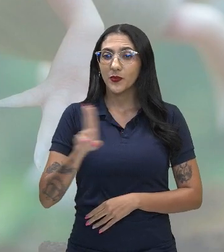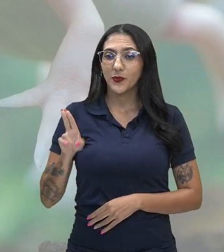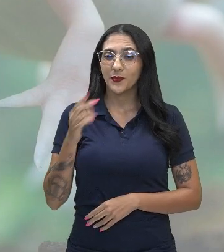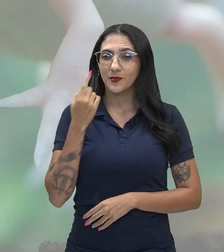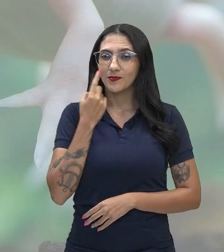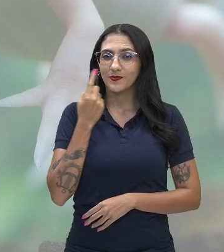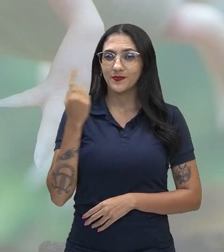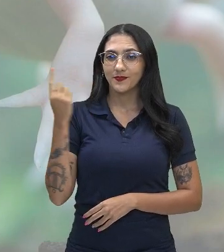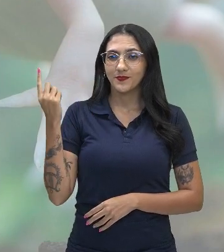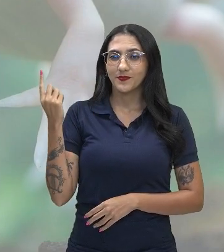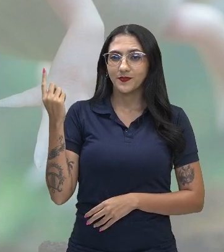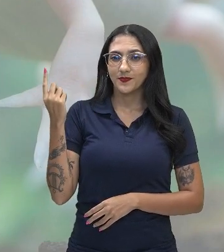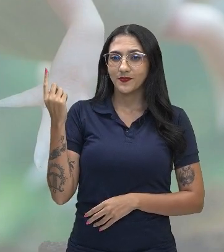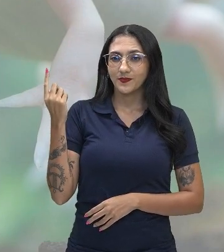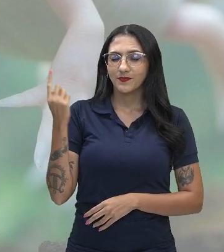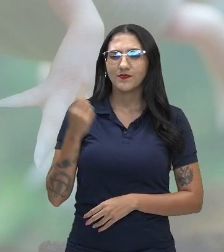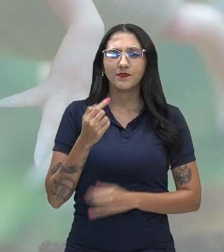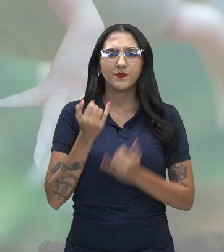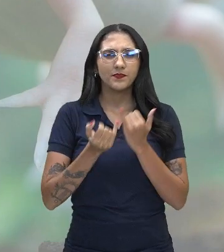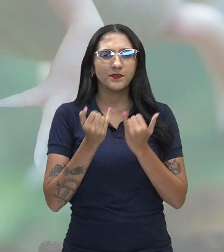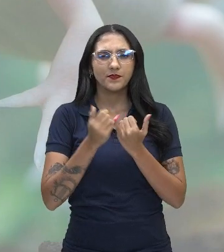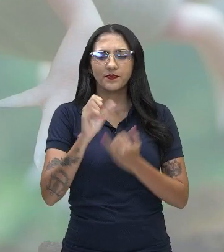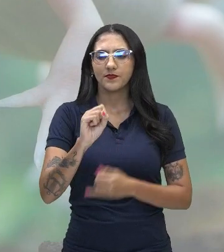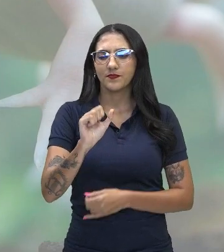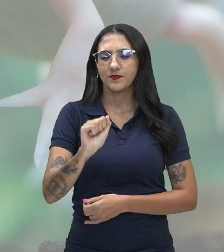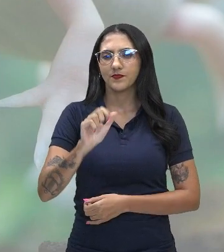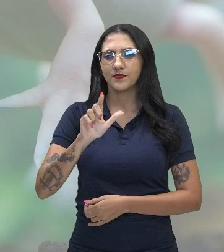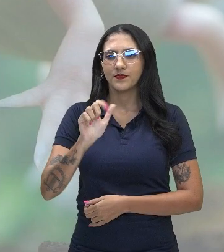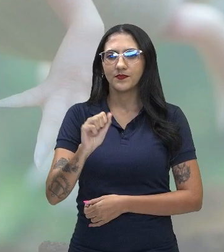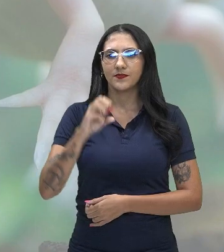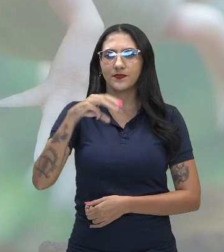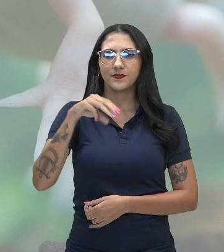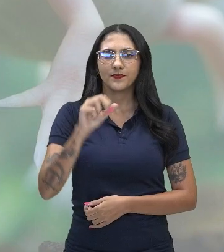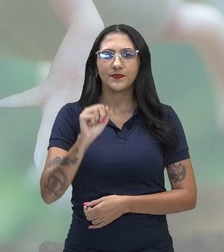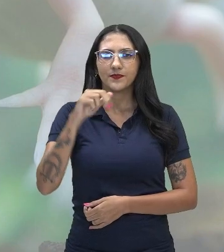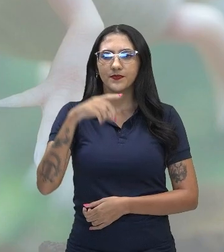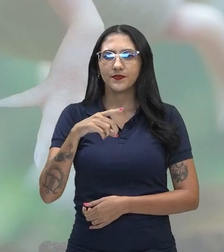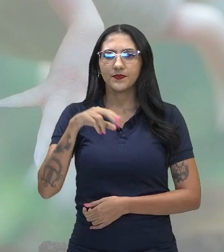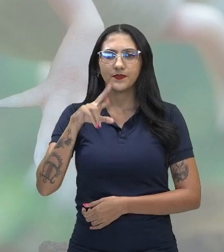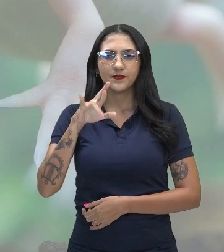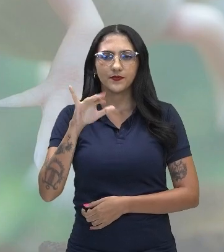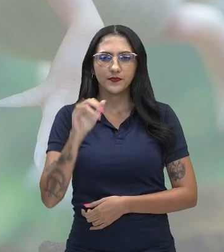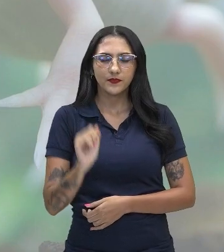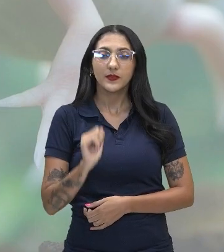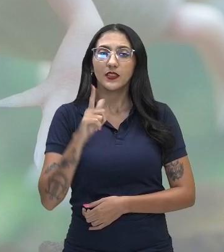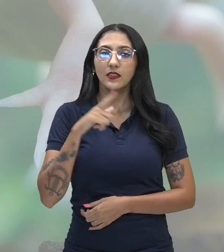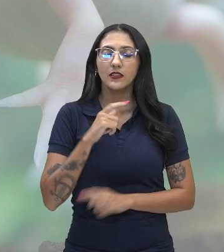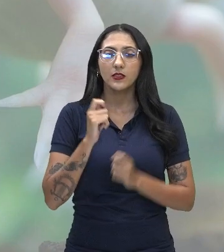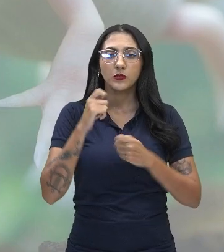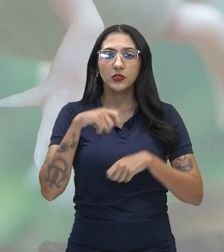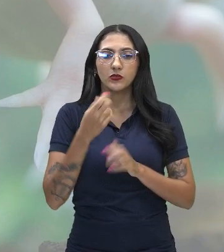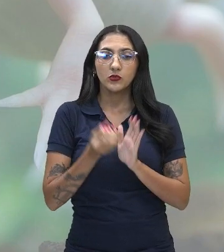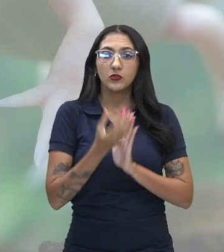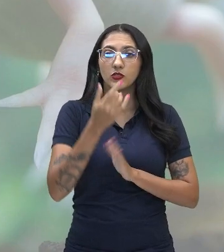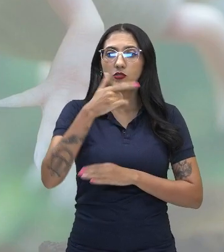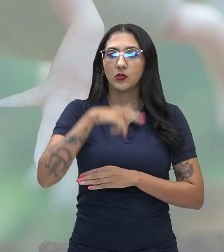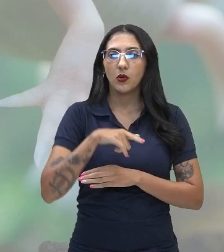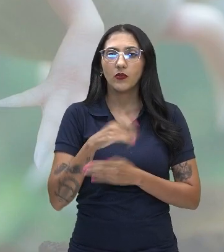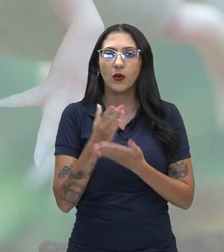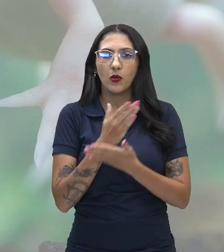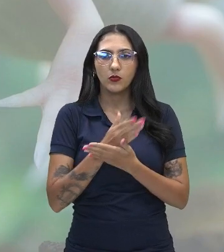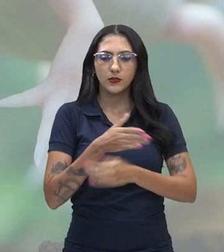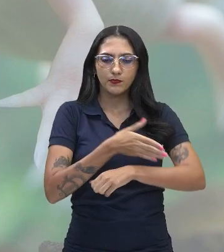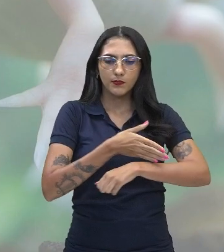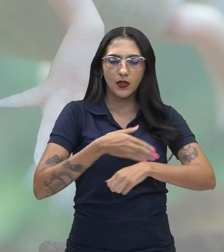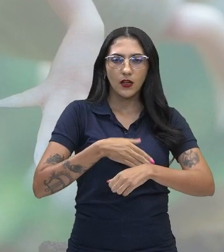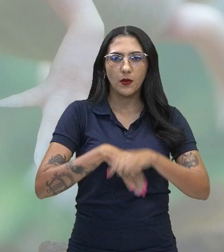animalzinho aí, é uma salamandra, salamandra, que ela consegue regenerar as partes do corpo dela,